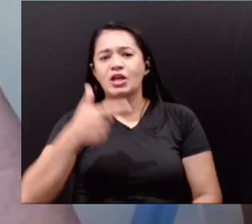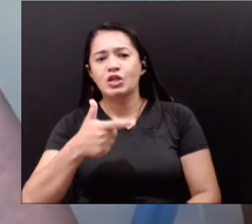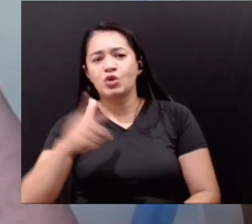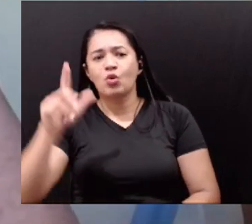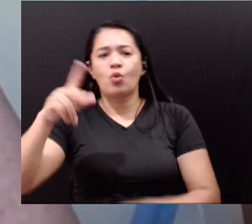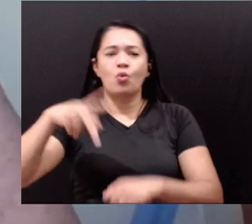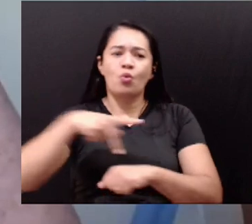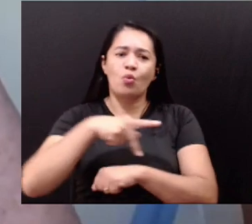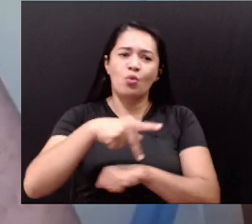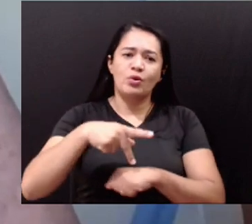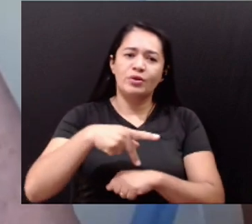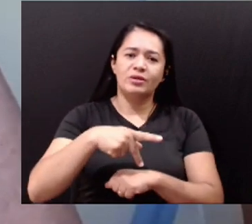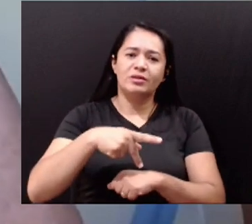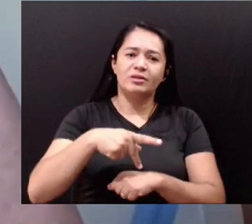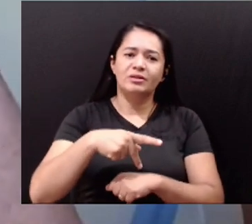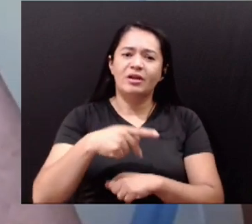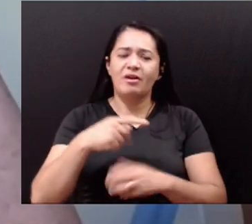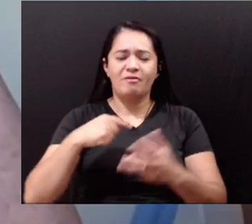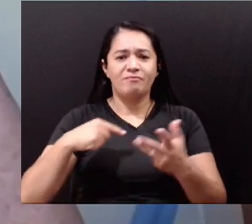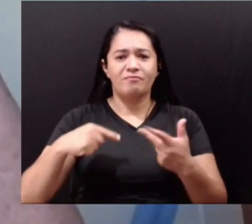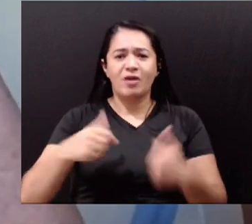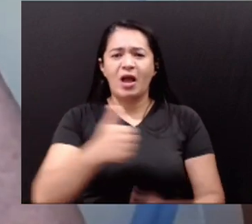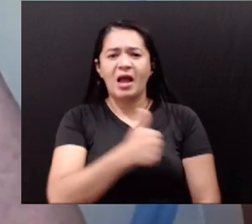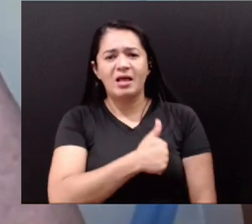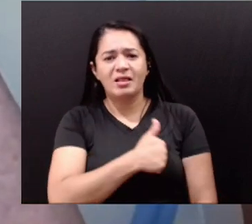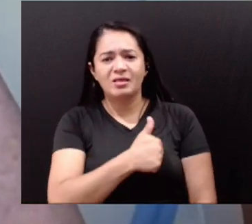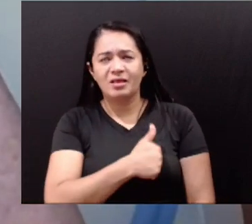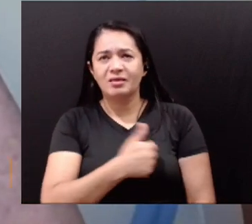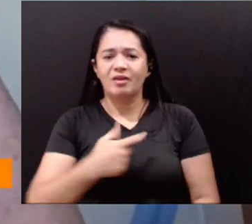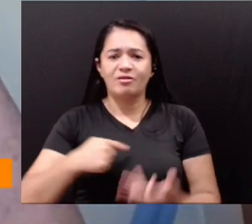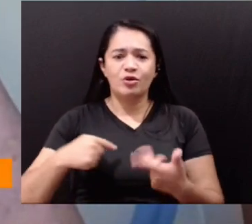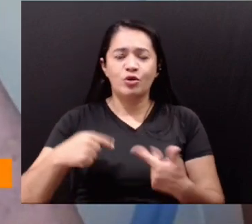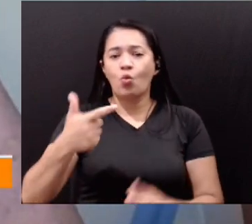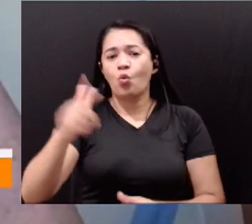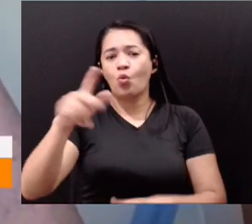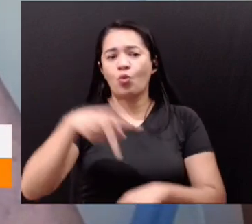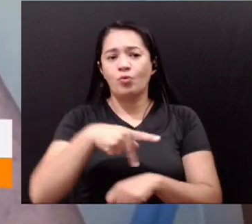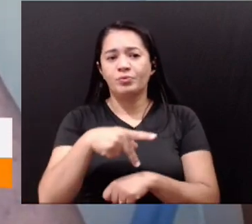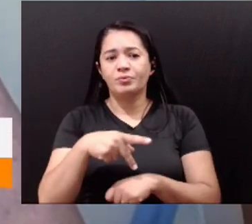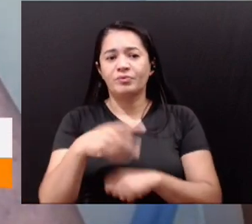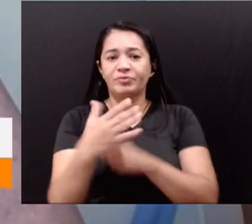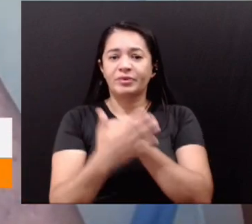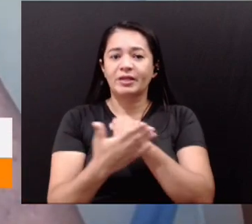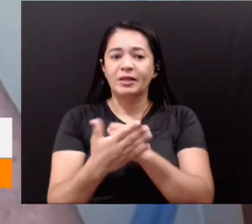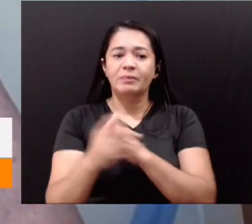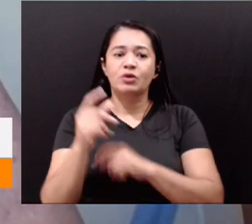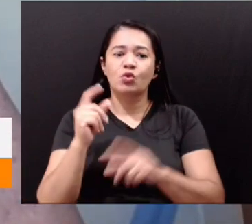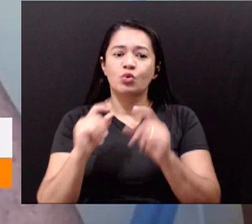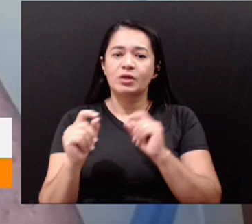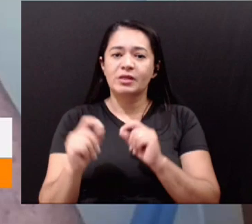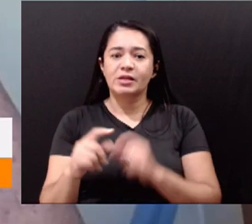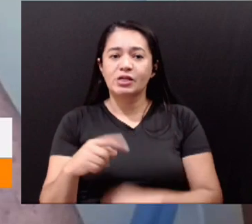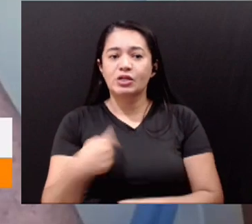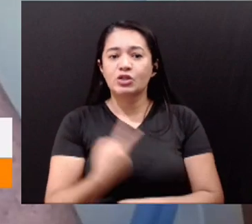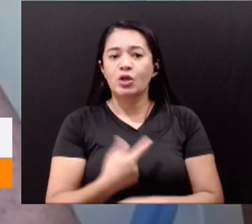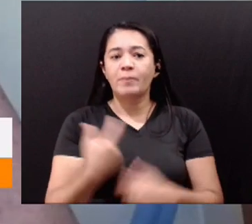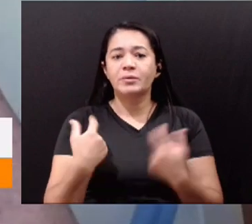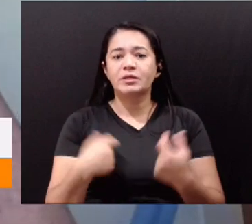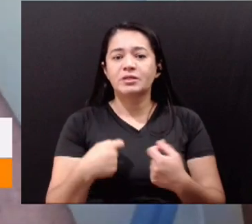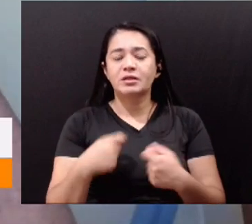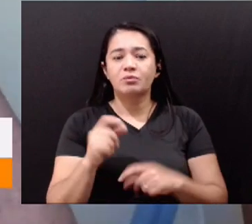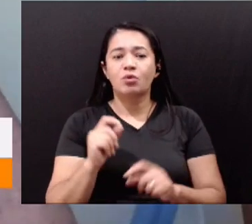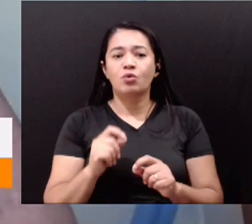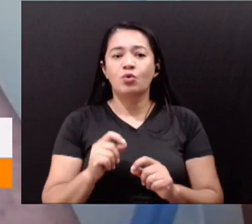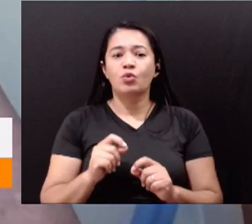Unidos, Canadá, e basicamente é o seguinte: a gente tem que ter clareza que nós perdemos a noção